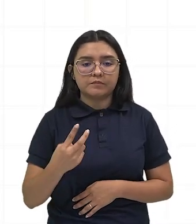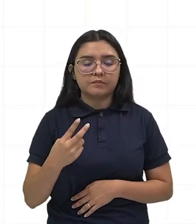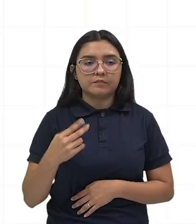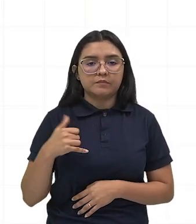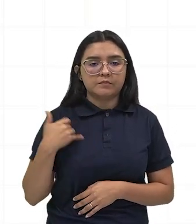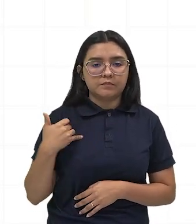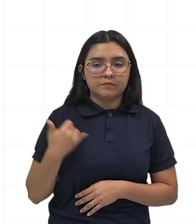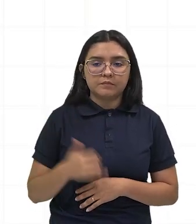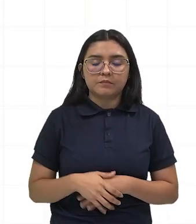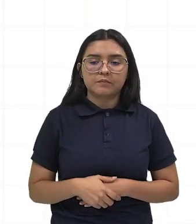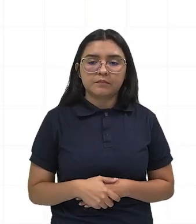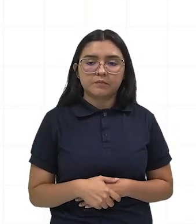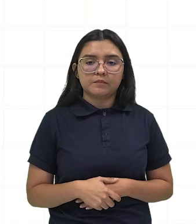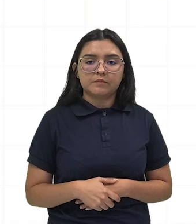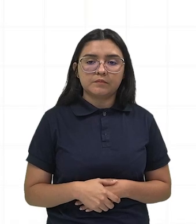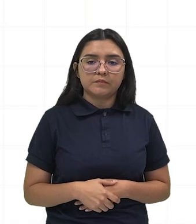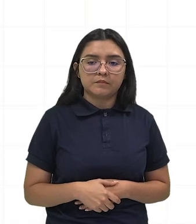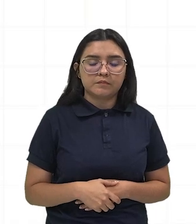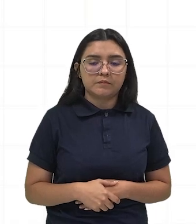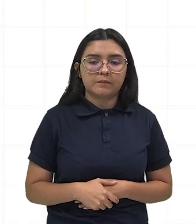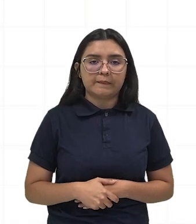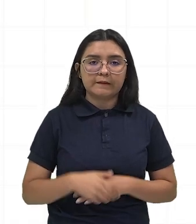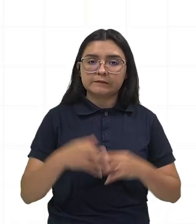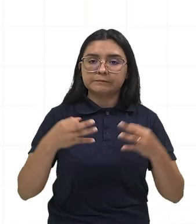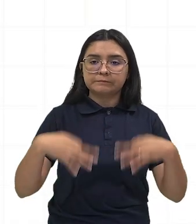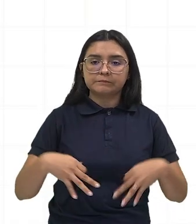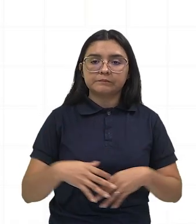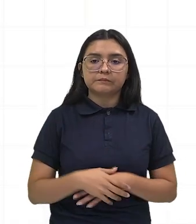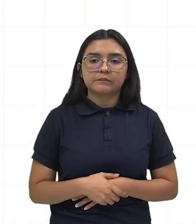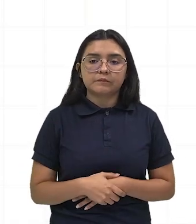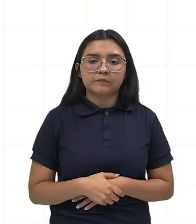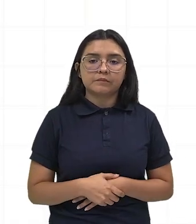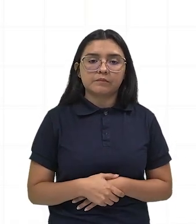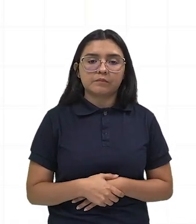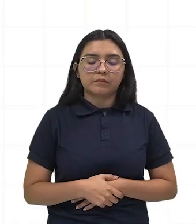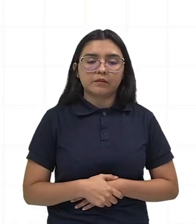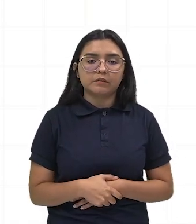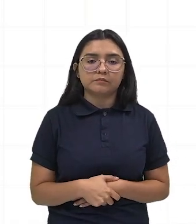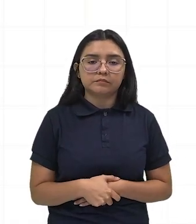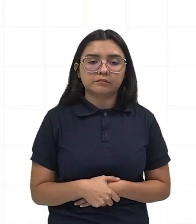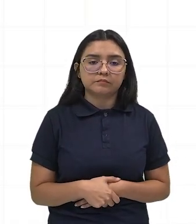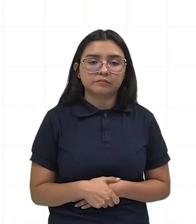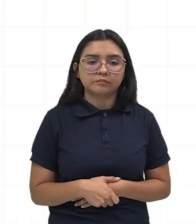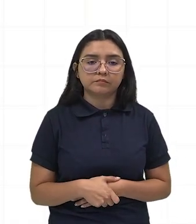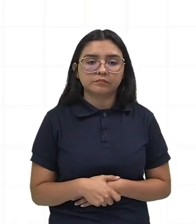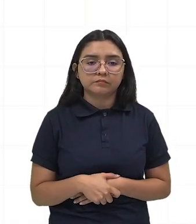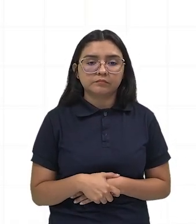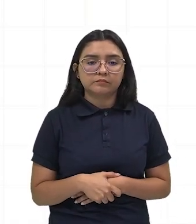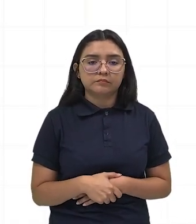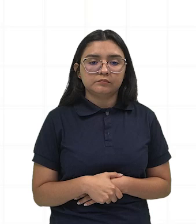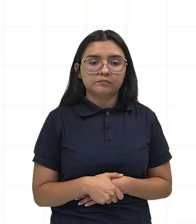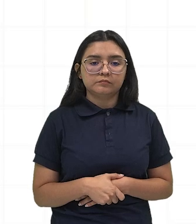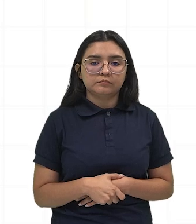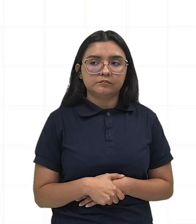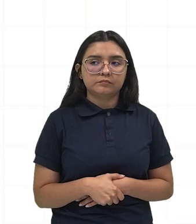32 anos. Beleza, meu povo? Então, vimos essas